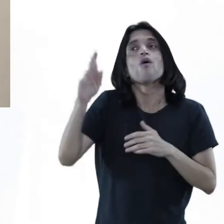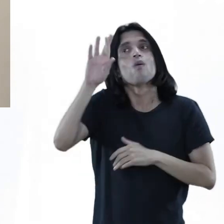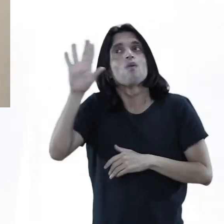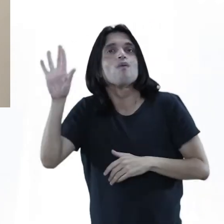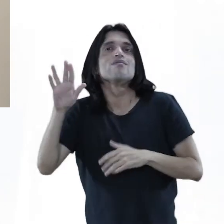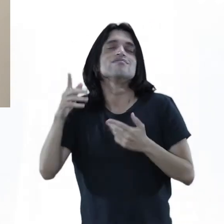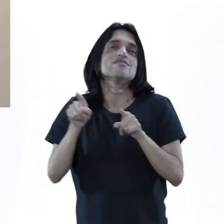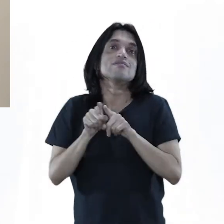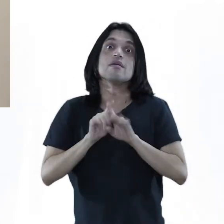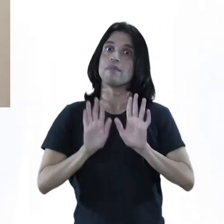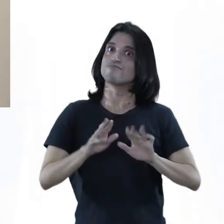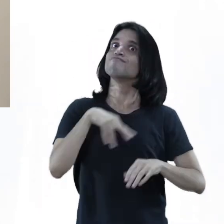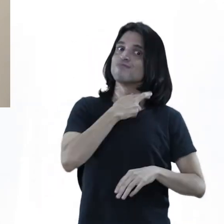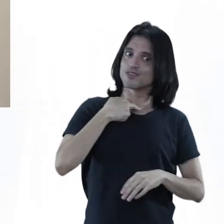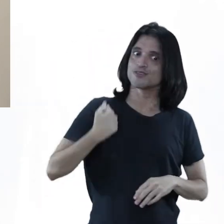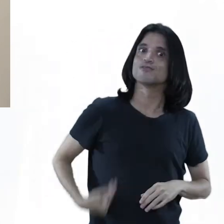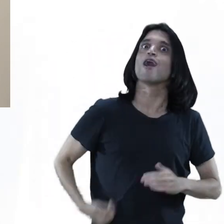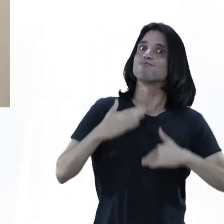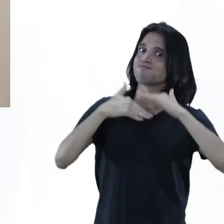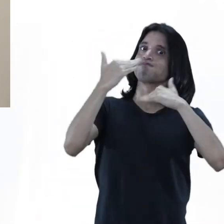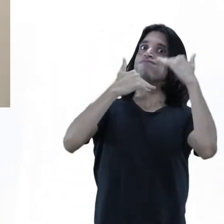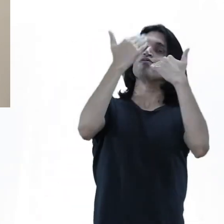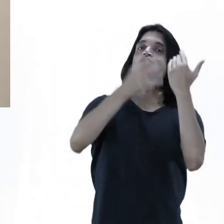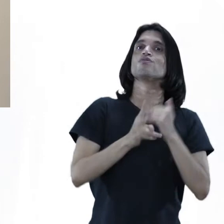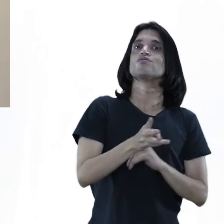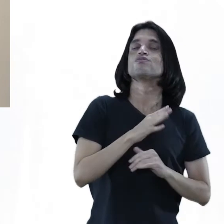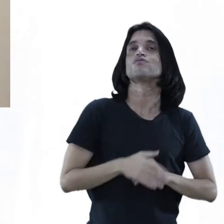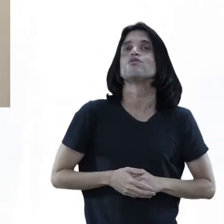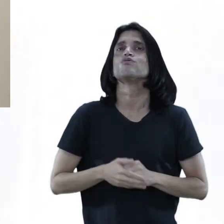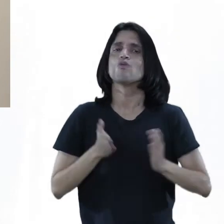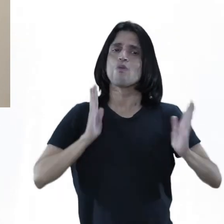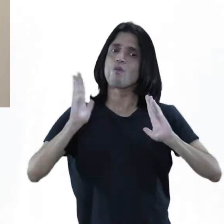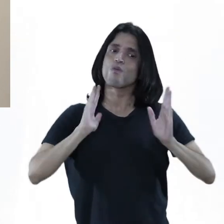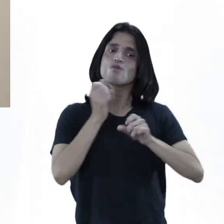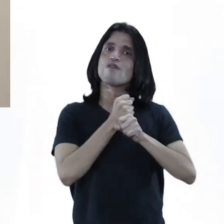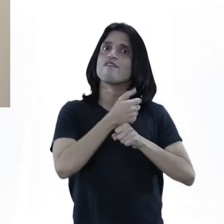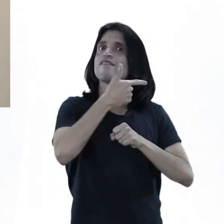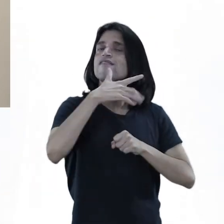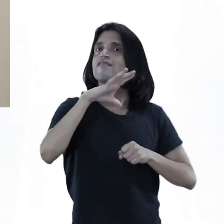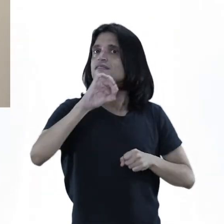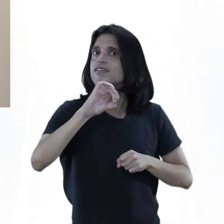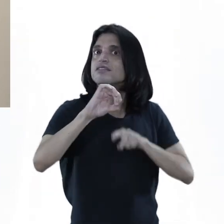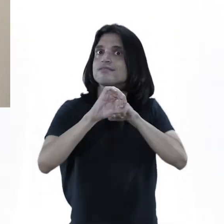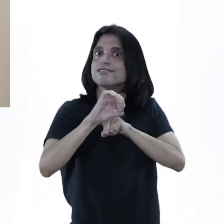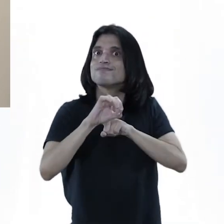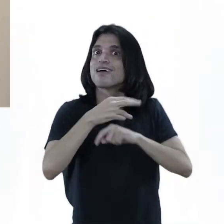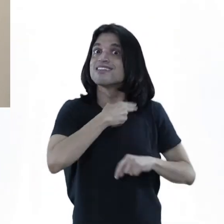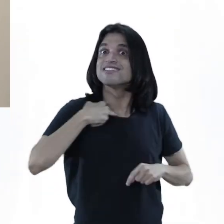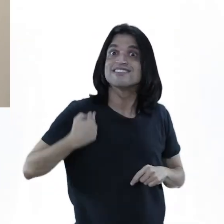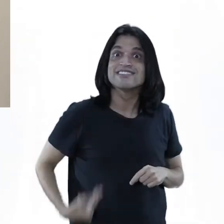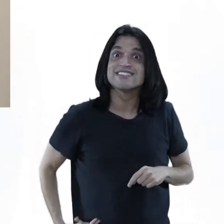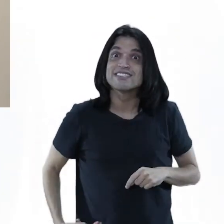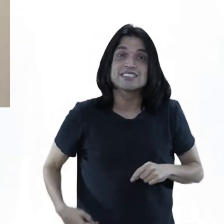Sul. Mas China hoje é uma grande potência. Nos últimos 20 anos, a China cresceu tanto que passou